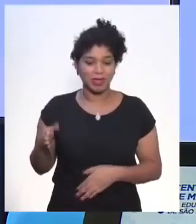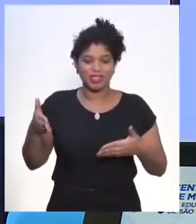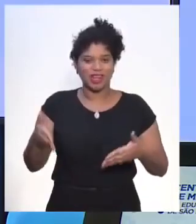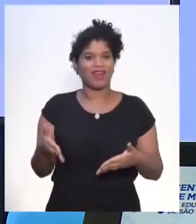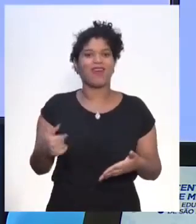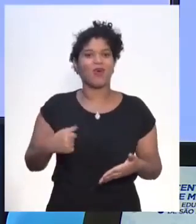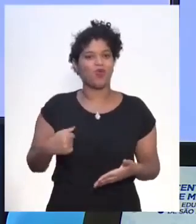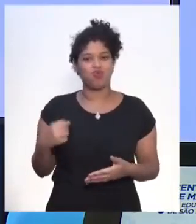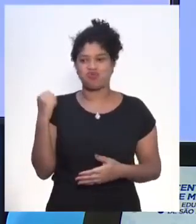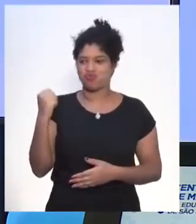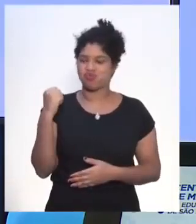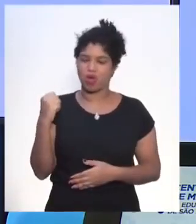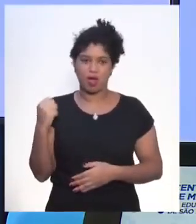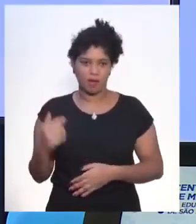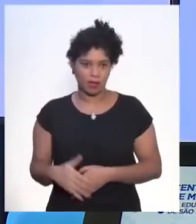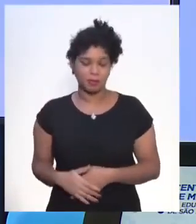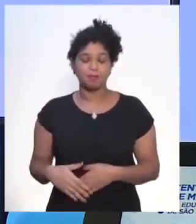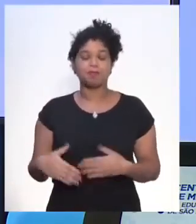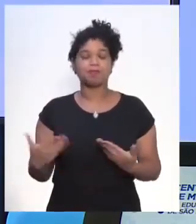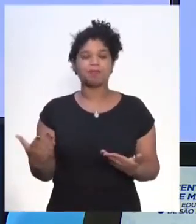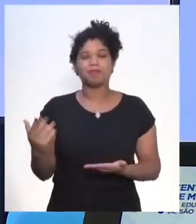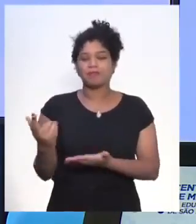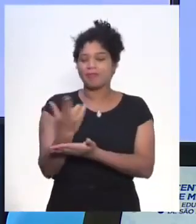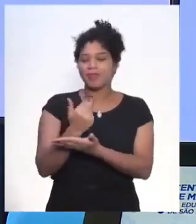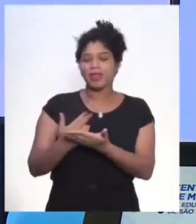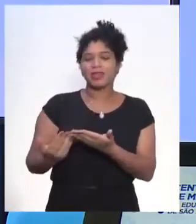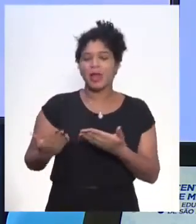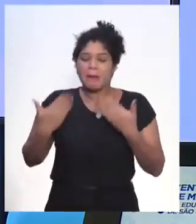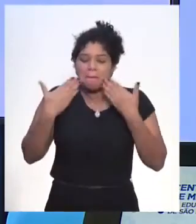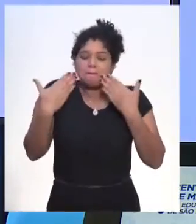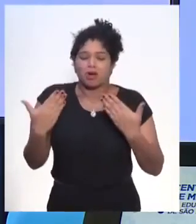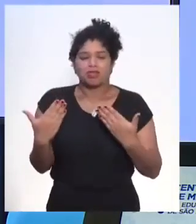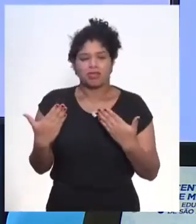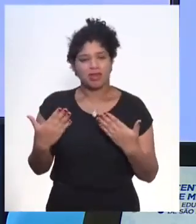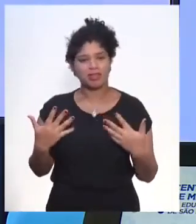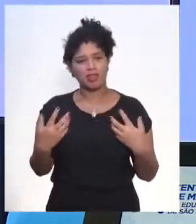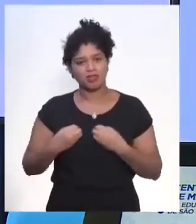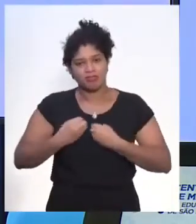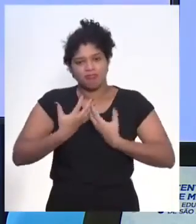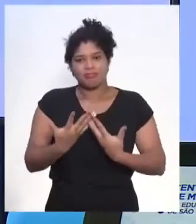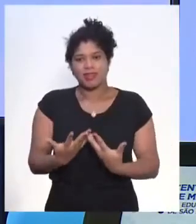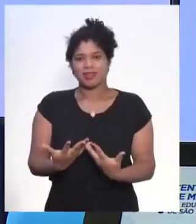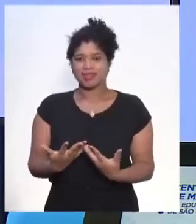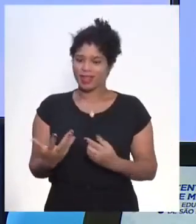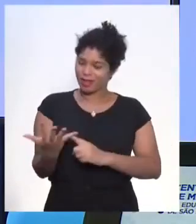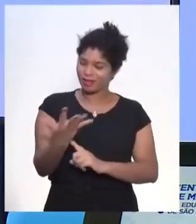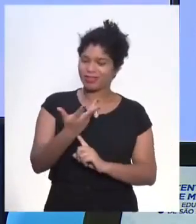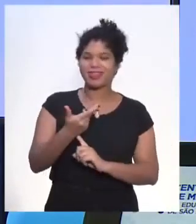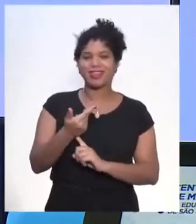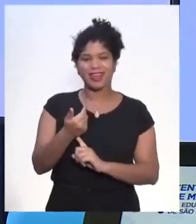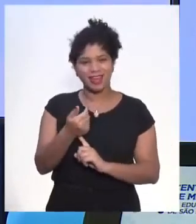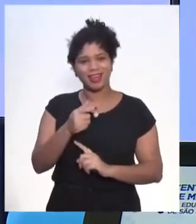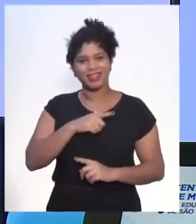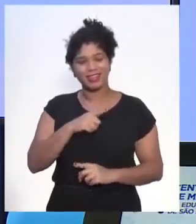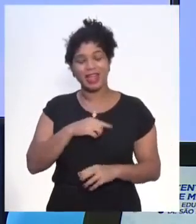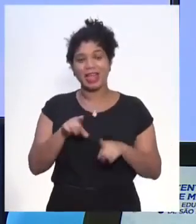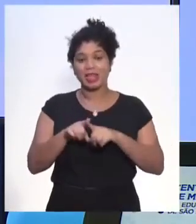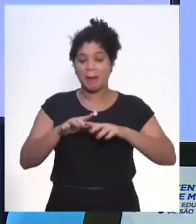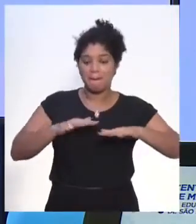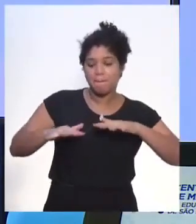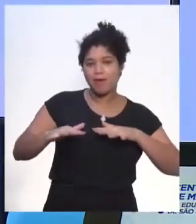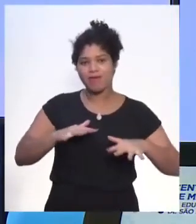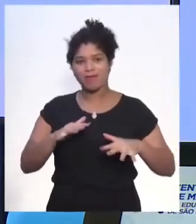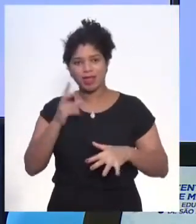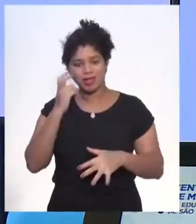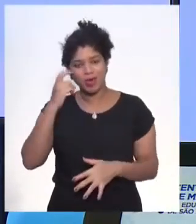né, a forma artística mais adotada, né, mais conhecida dentro desse movimento, mas também é um movimento cultural muito forte,